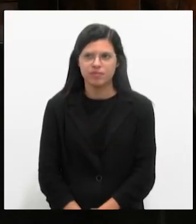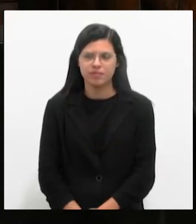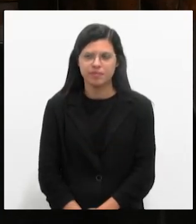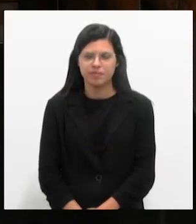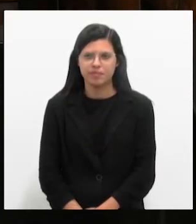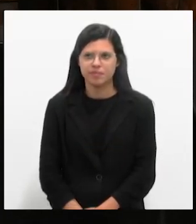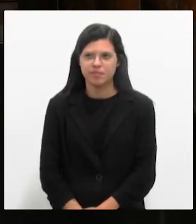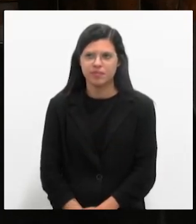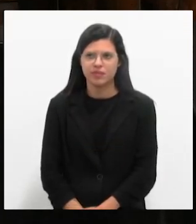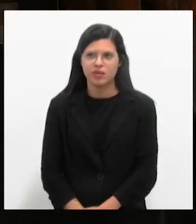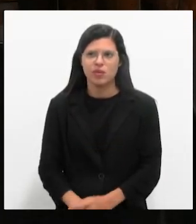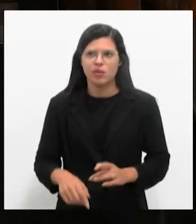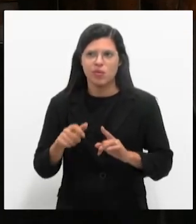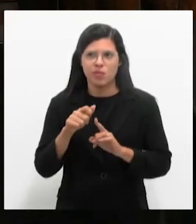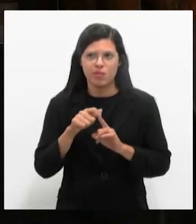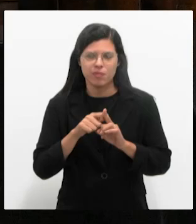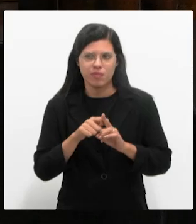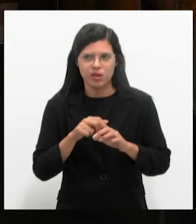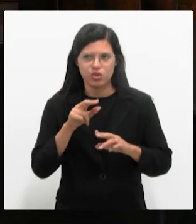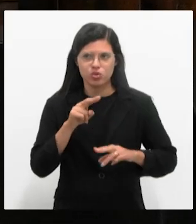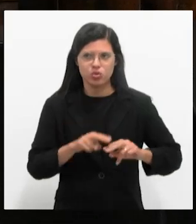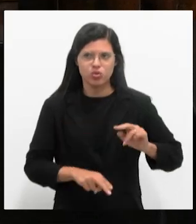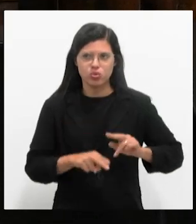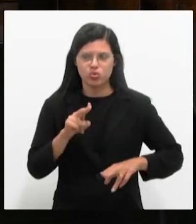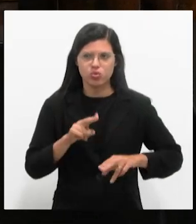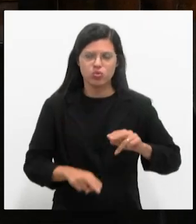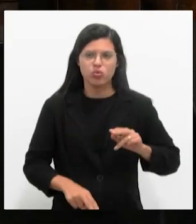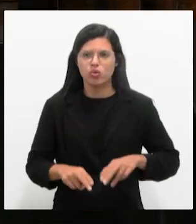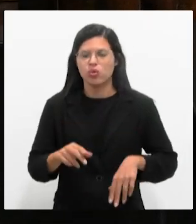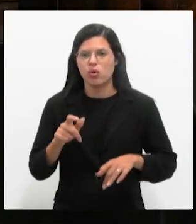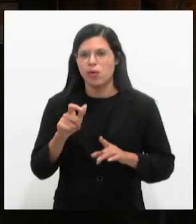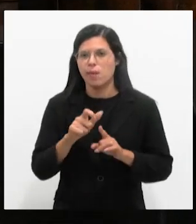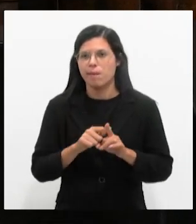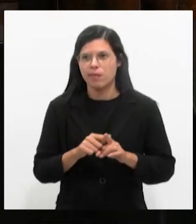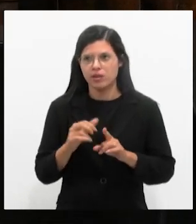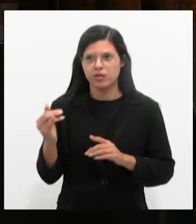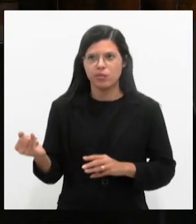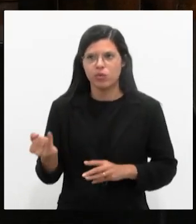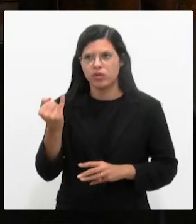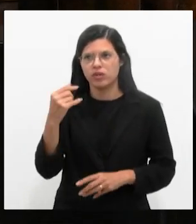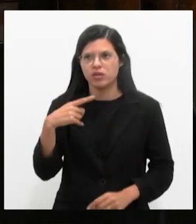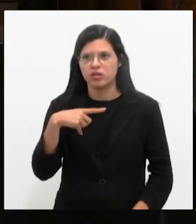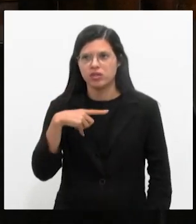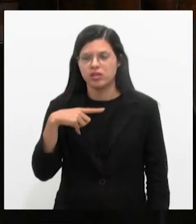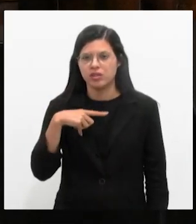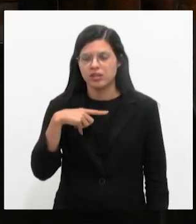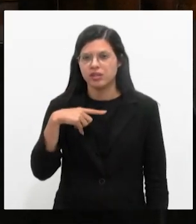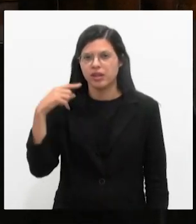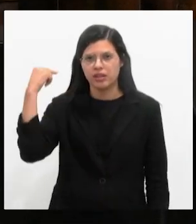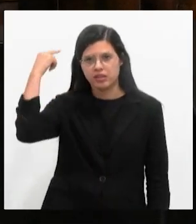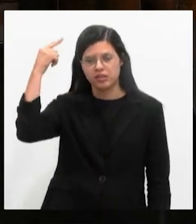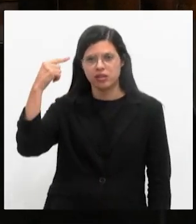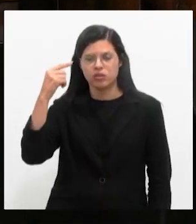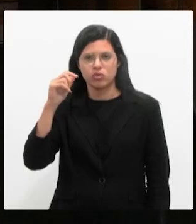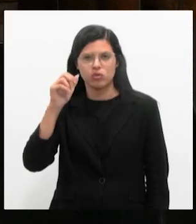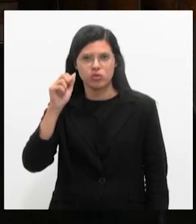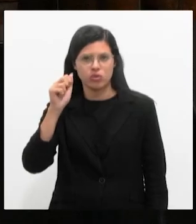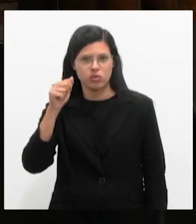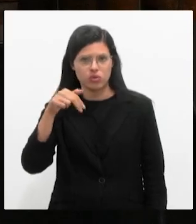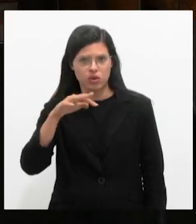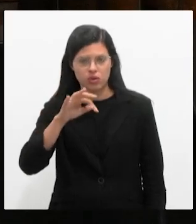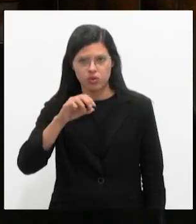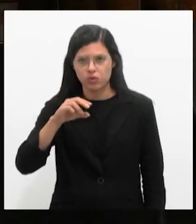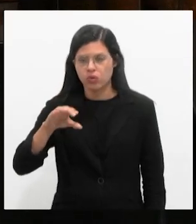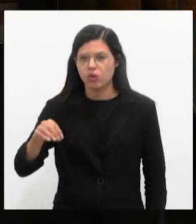Afinal, o mês de junho é um mês muito relevante, né? Porque tem Santo Antônio,